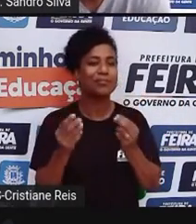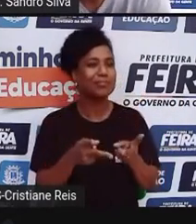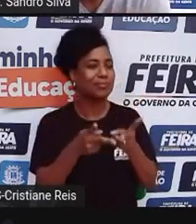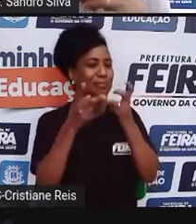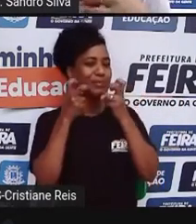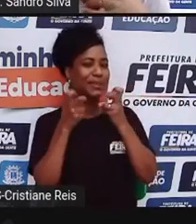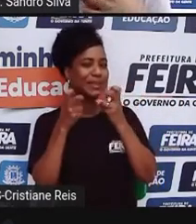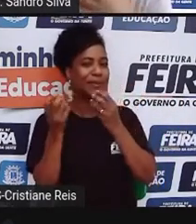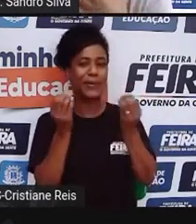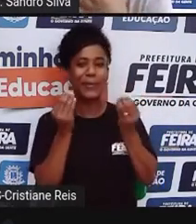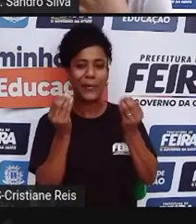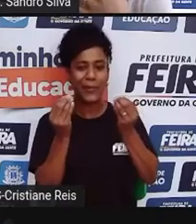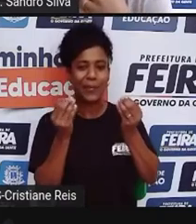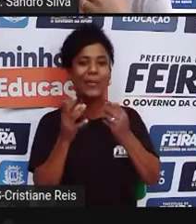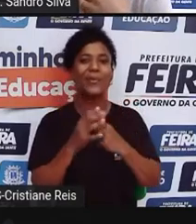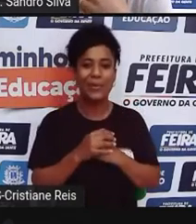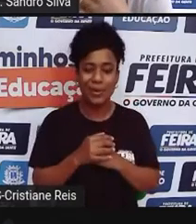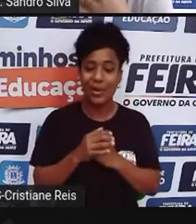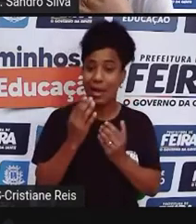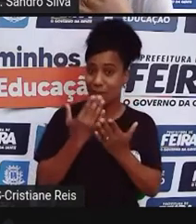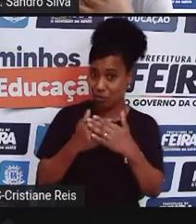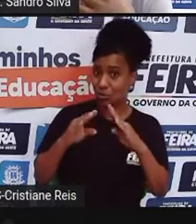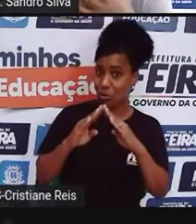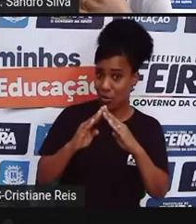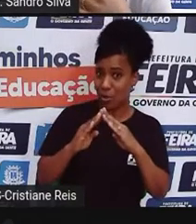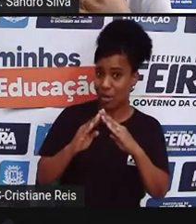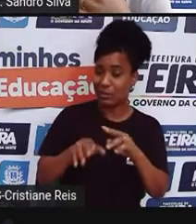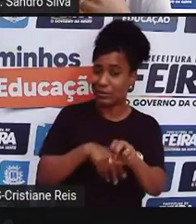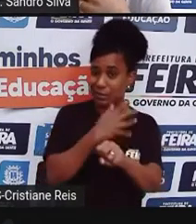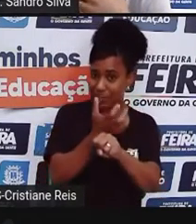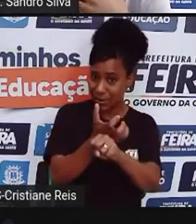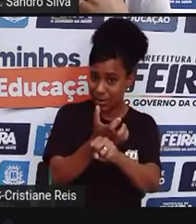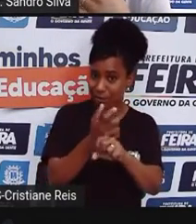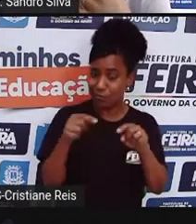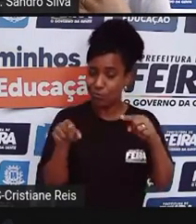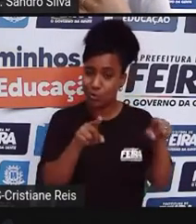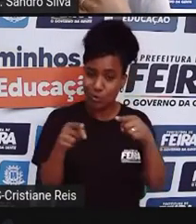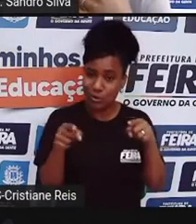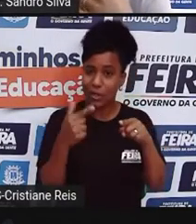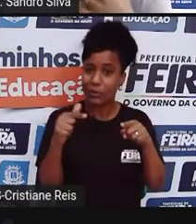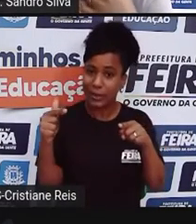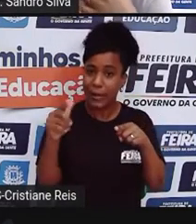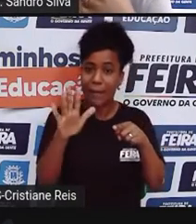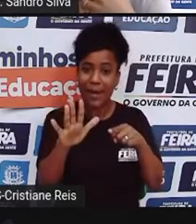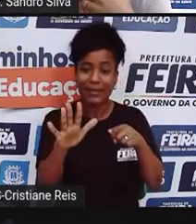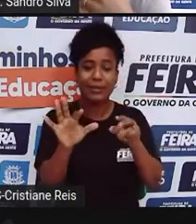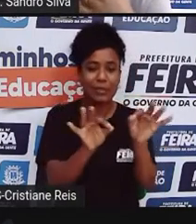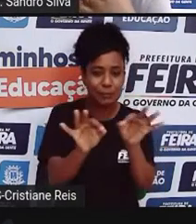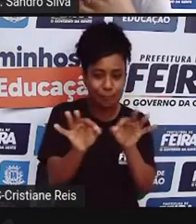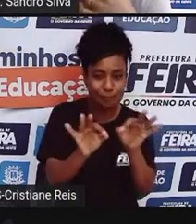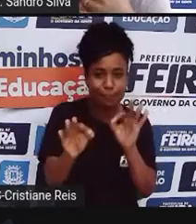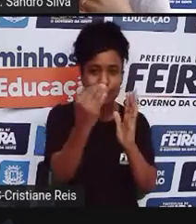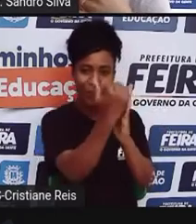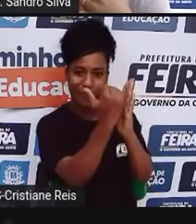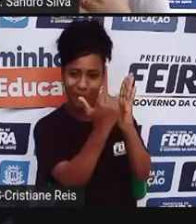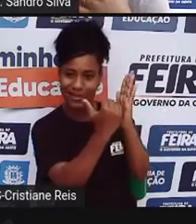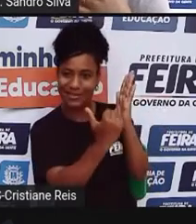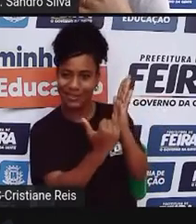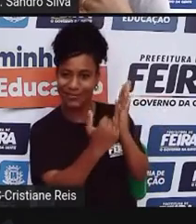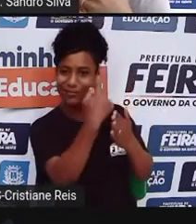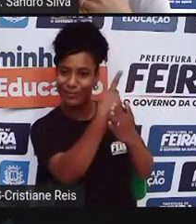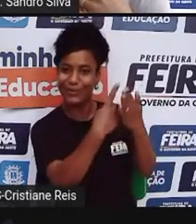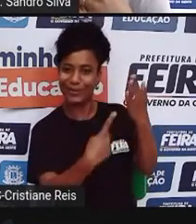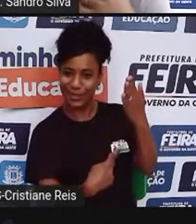não ofereça a disciplina música, mas que traga isso em projetos, em momentos, né, em práticas, durante o